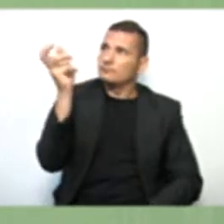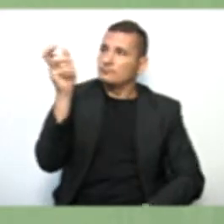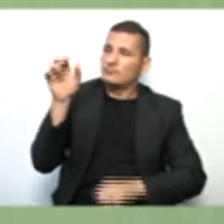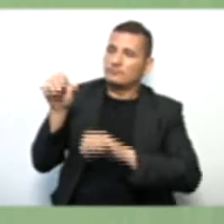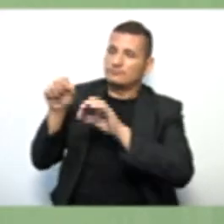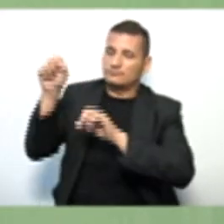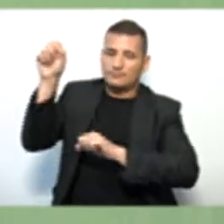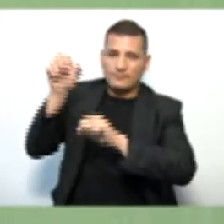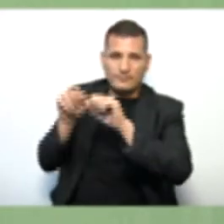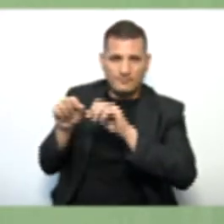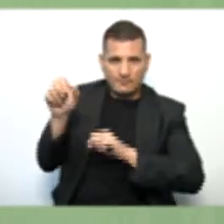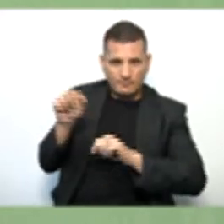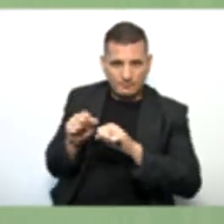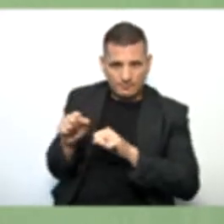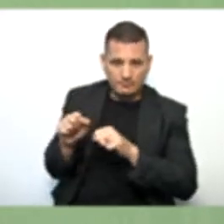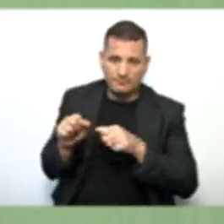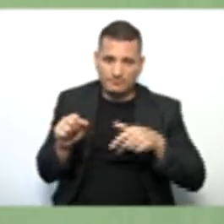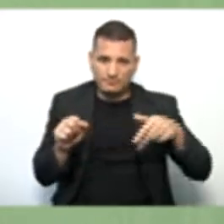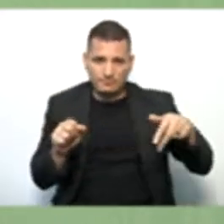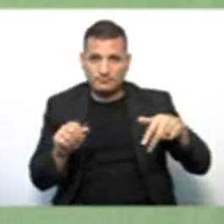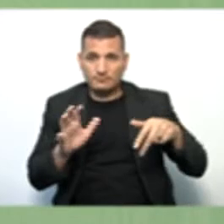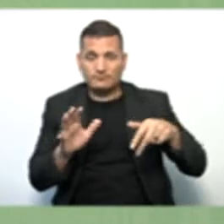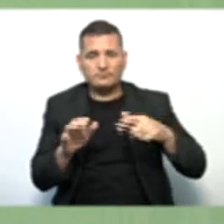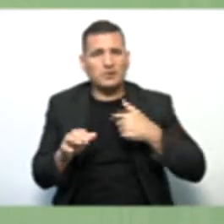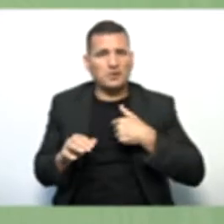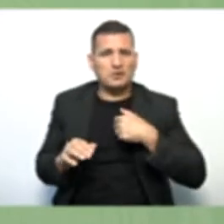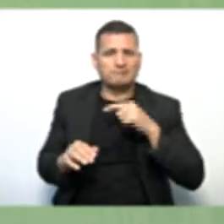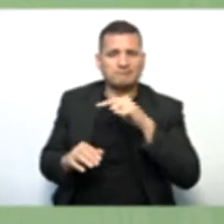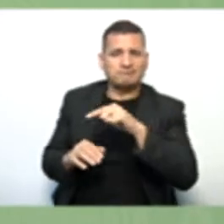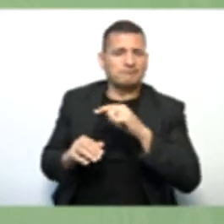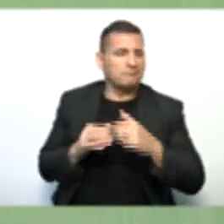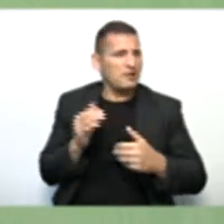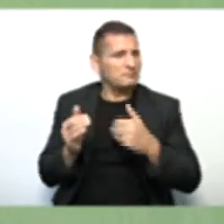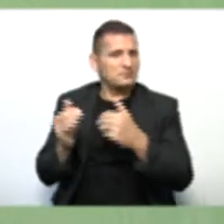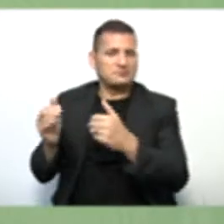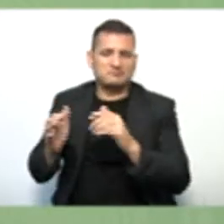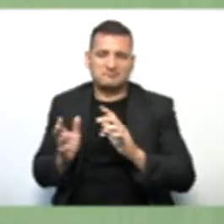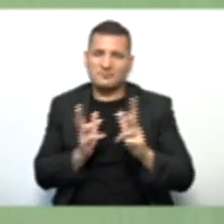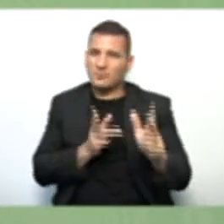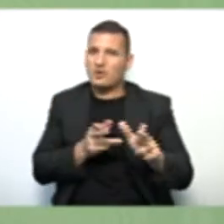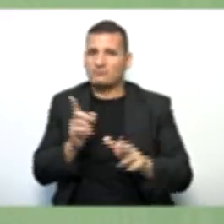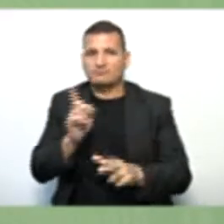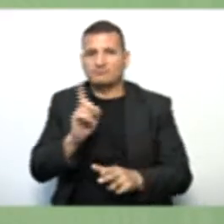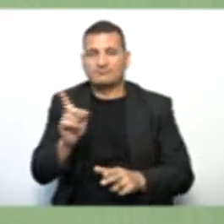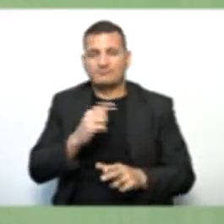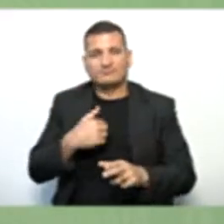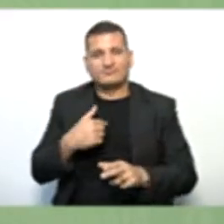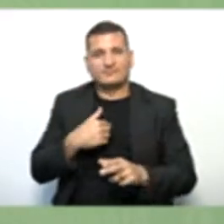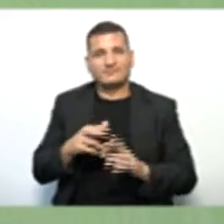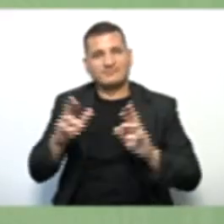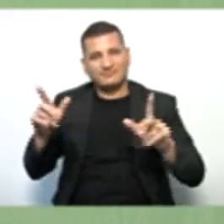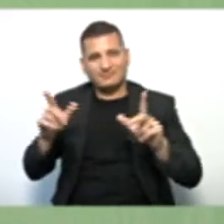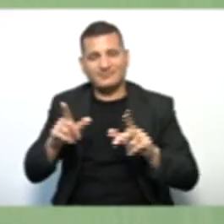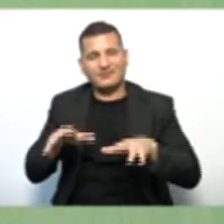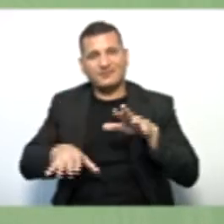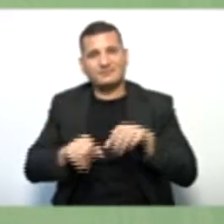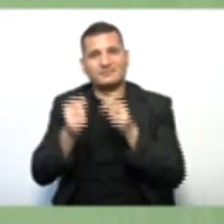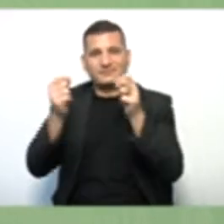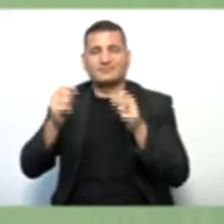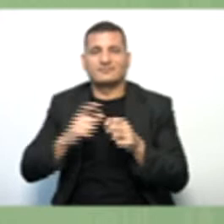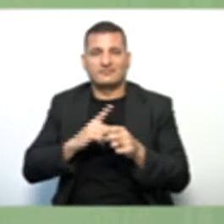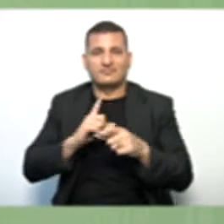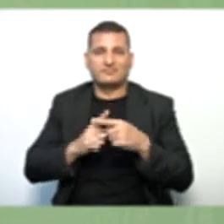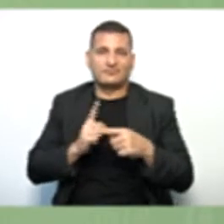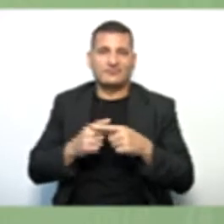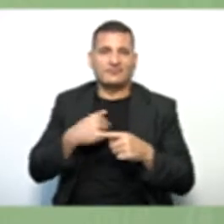escada. Muita gente, inclusive eu, não sigo muito bem esse passo a passo não, gente. Eu, na realidade, eu quebro um pouco o protocolo aqui, até porque eu já